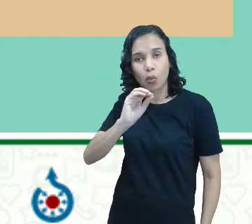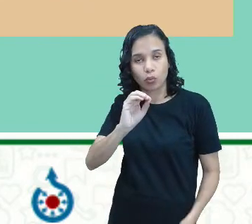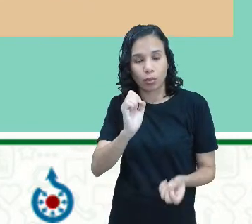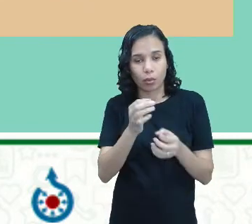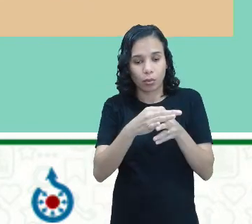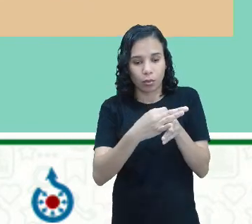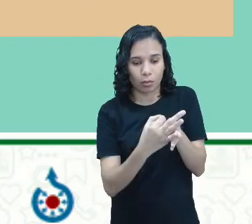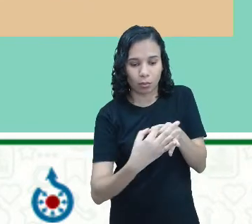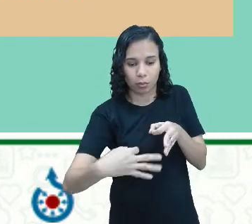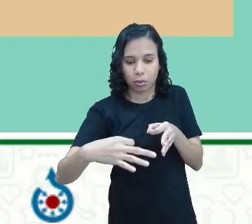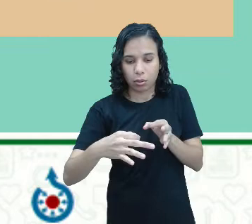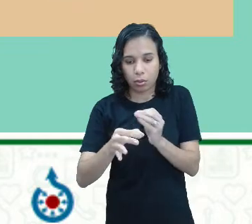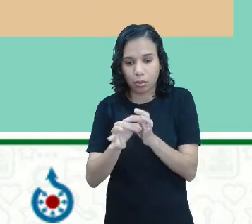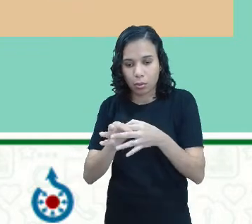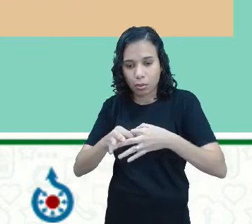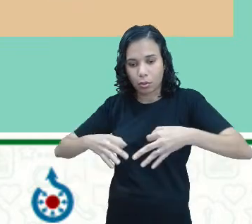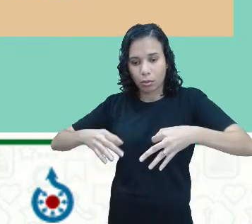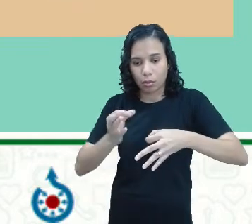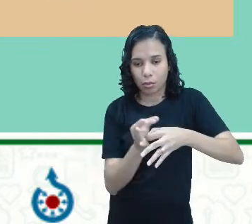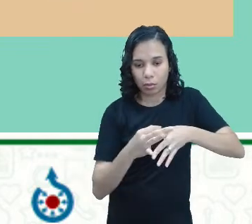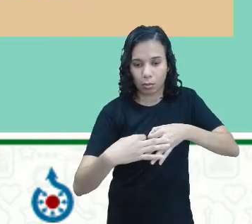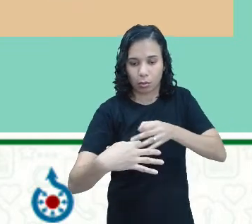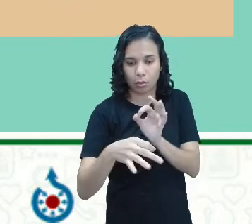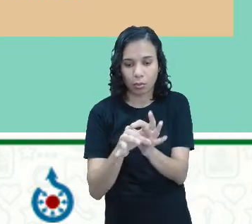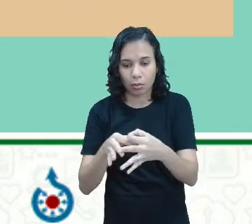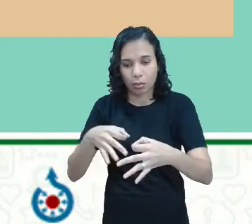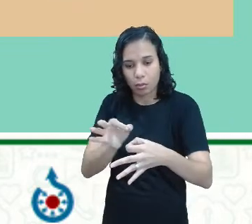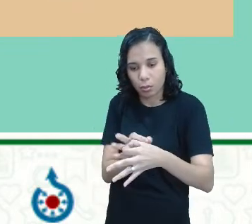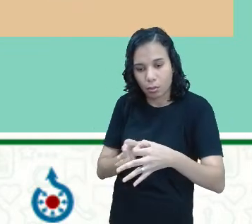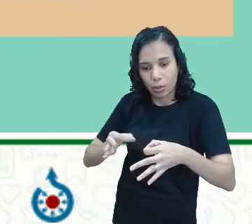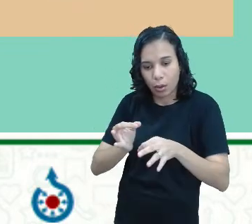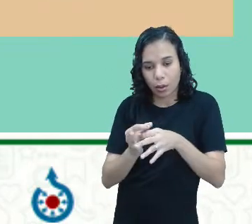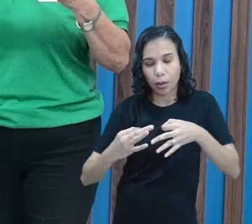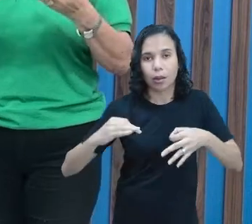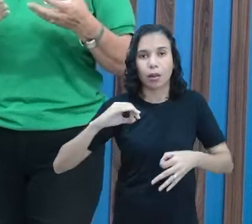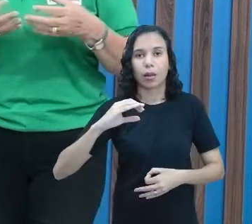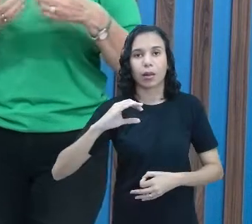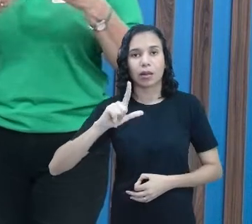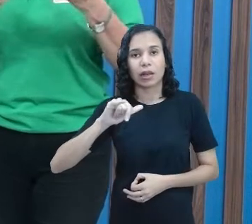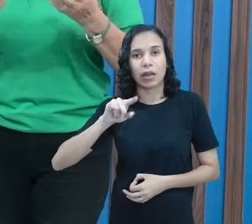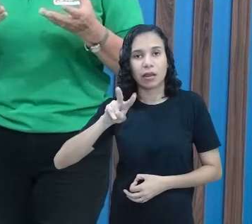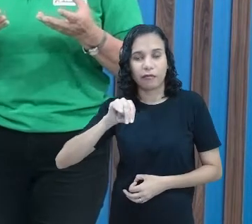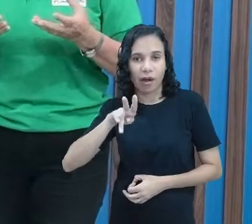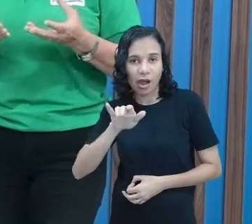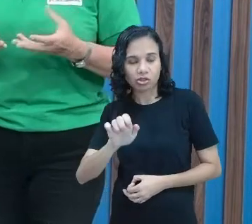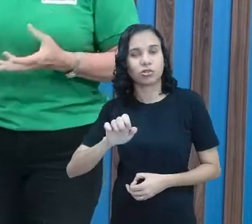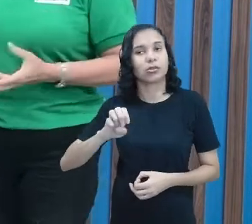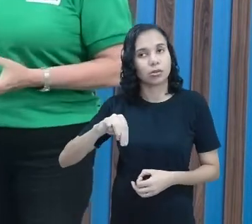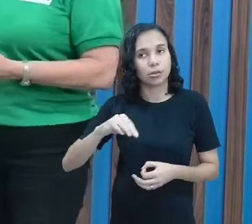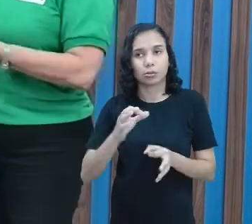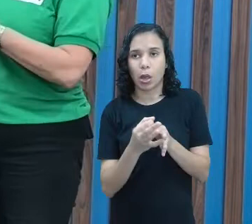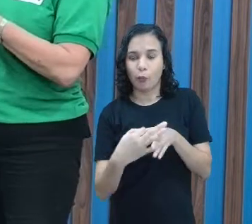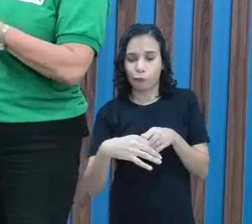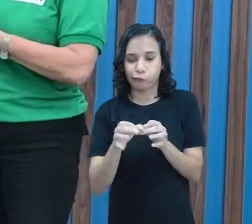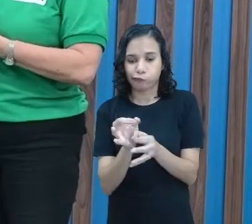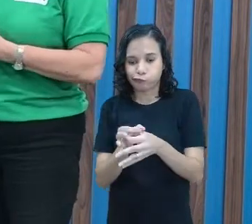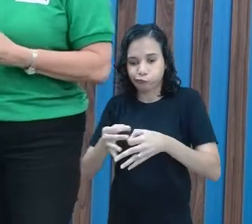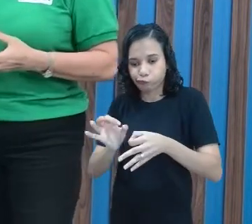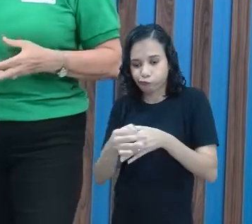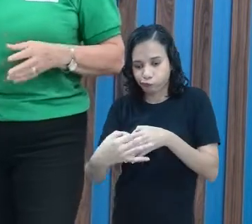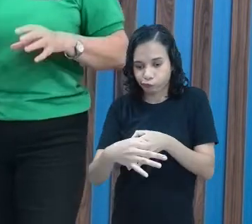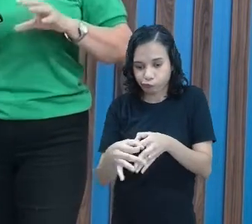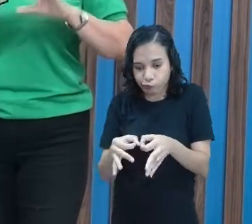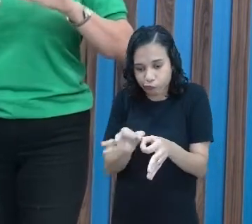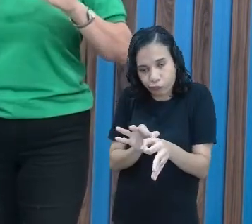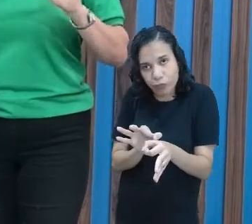divisões celulares, chamadas também de clivagens, dividir em 2 células, 4, 8, e depois dessa